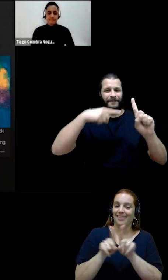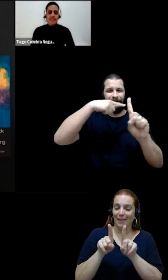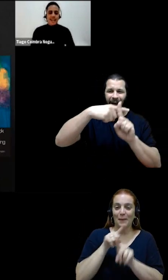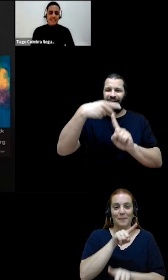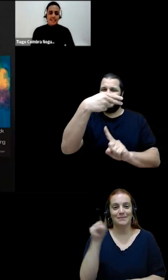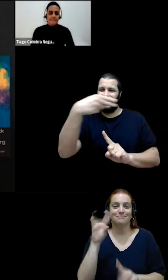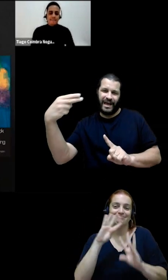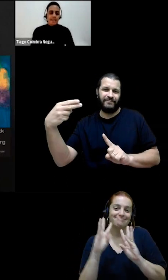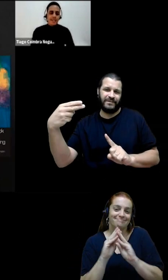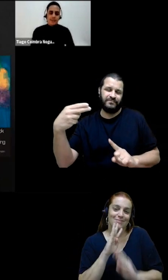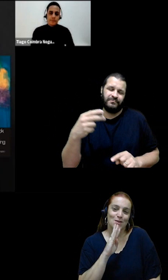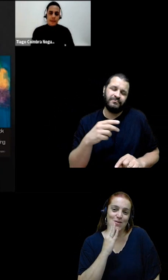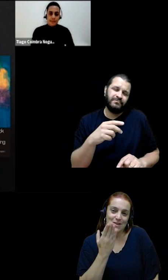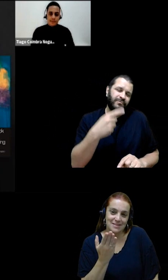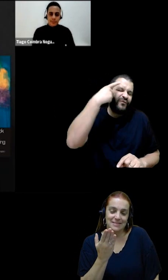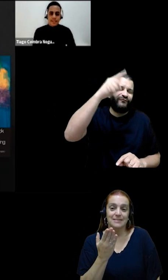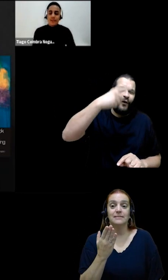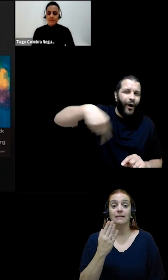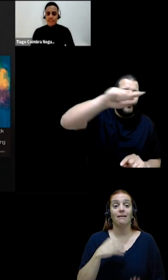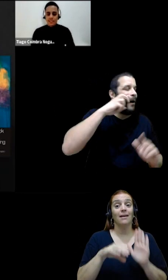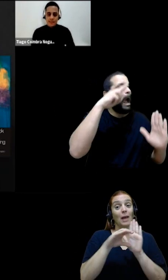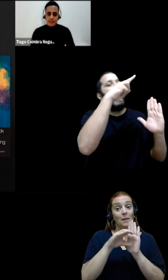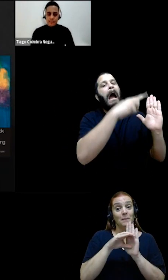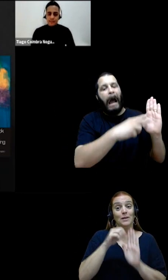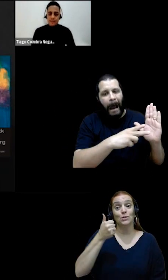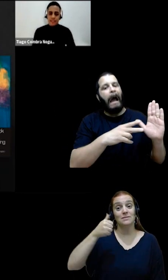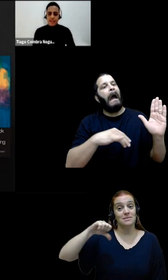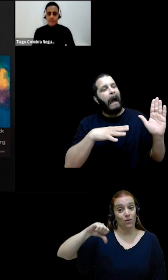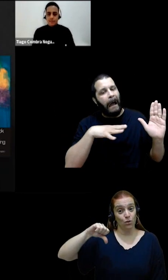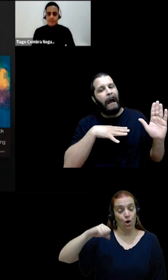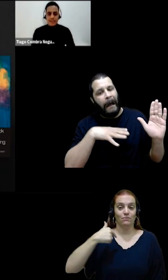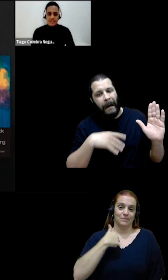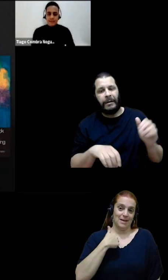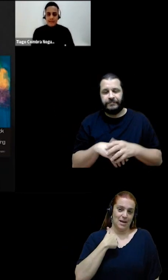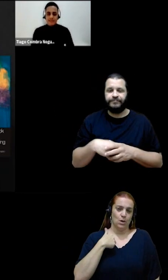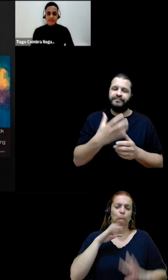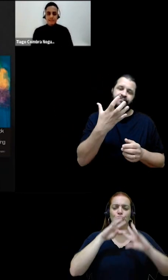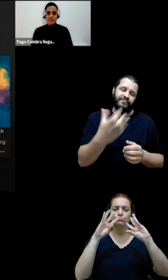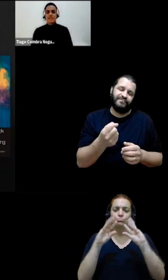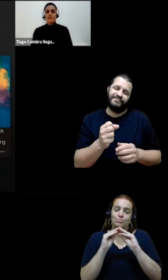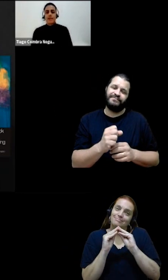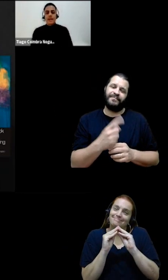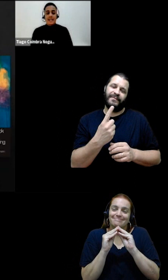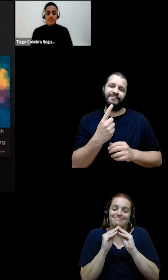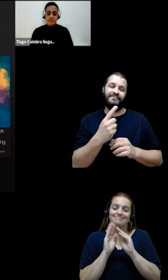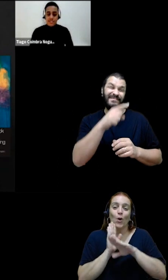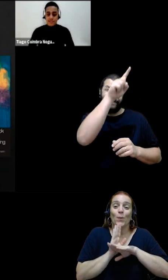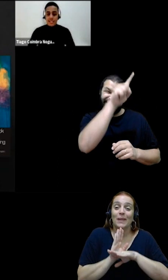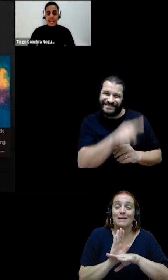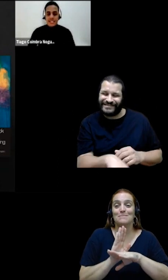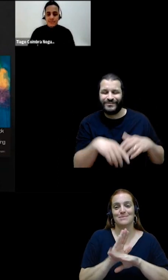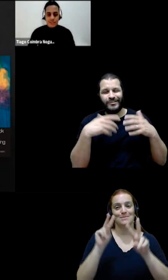brevemente aqui. E o capítulo 19, então, é o capítulo em que eu faço uma breve contribuição a respeito